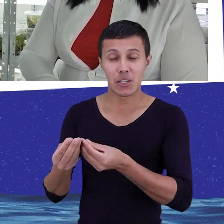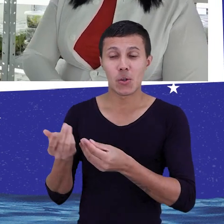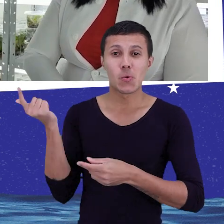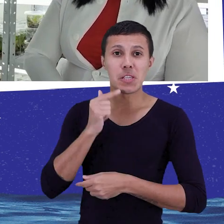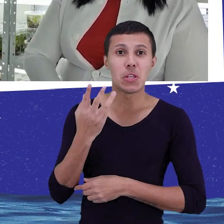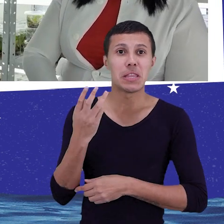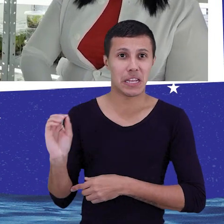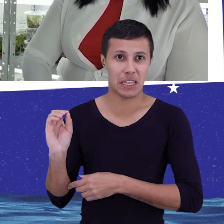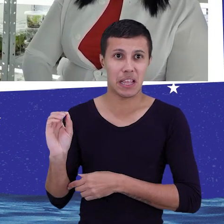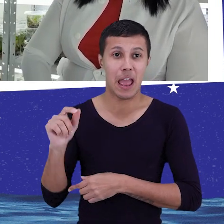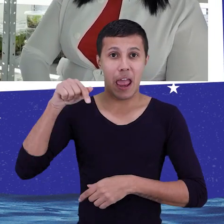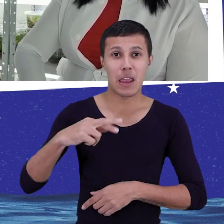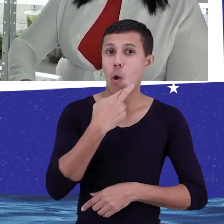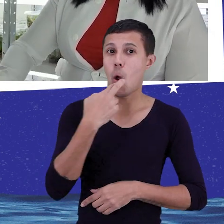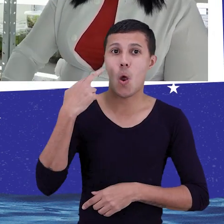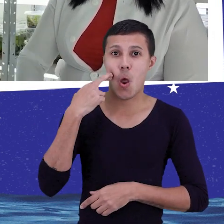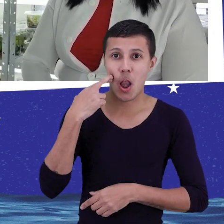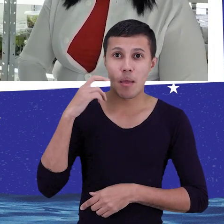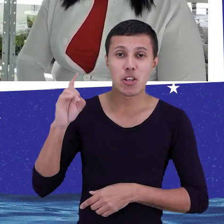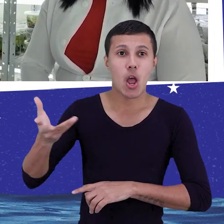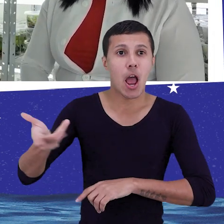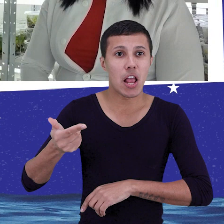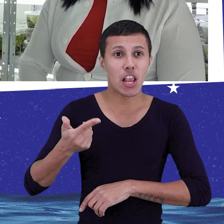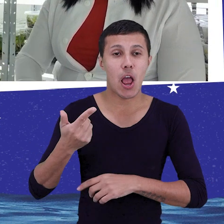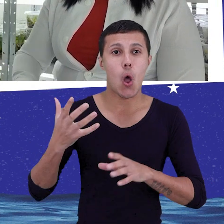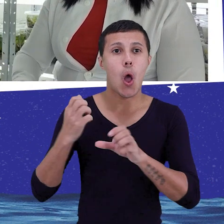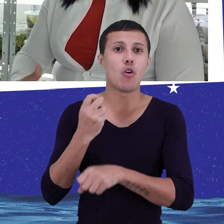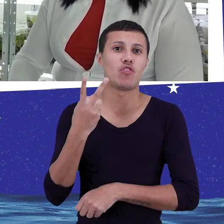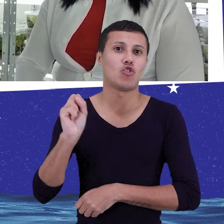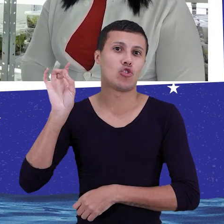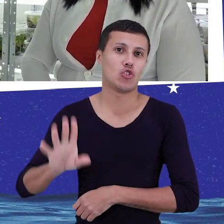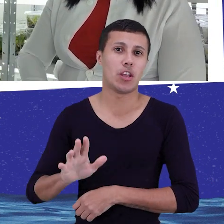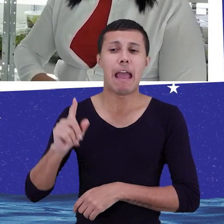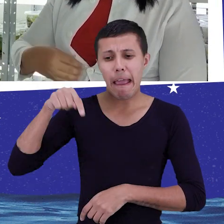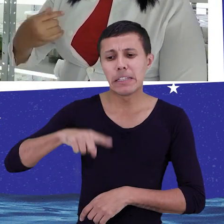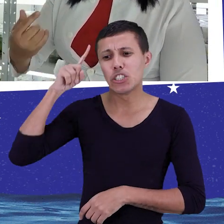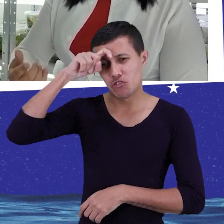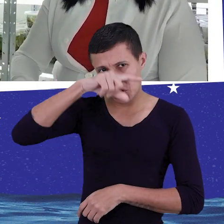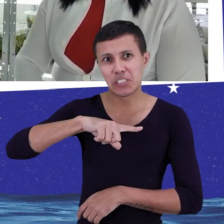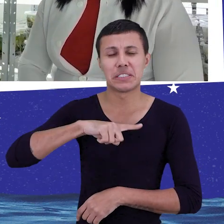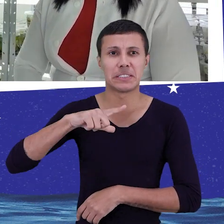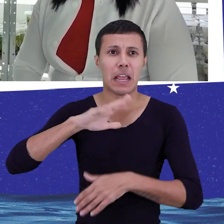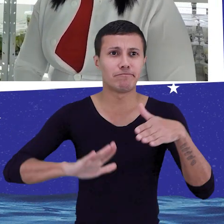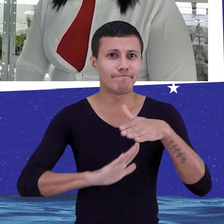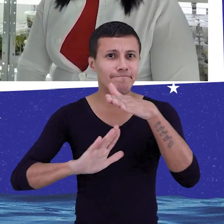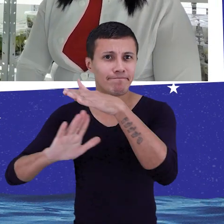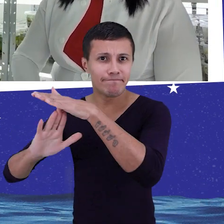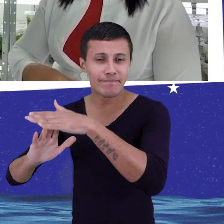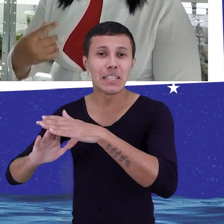e no estado de Roraima só conseguiu acelerar 28. Então, tem essa dificuldade, tem